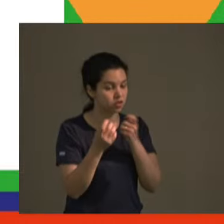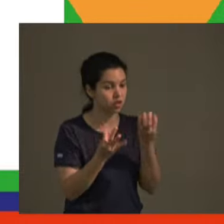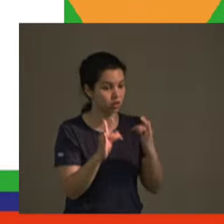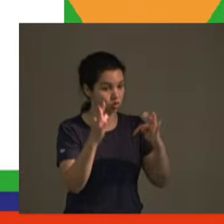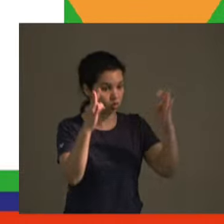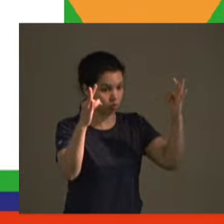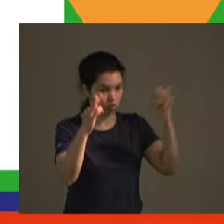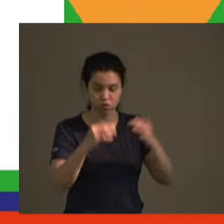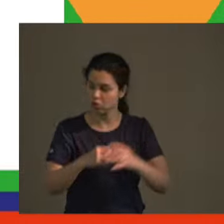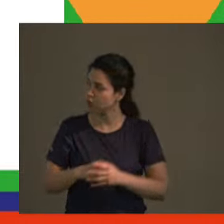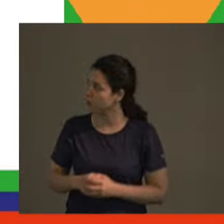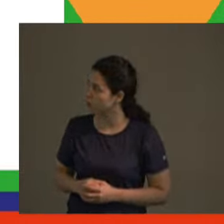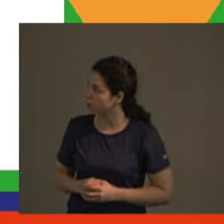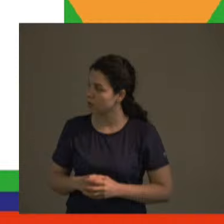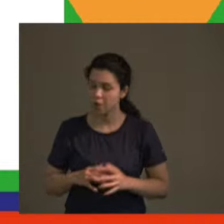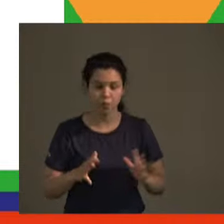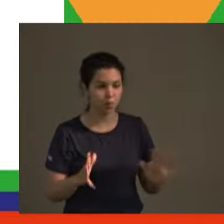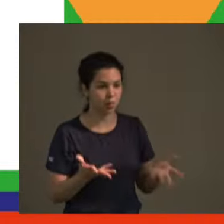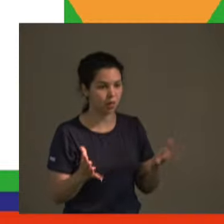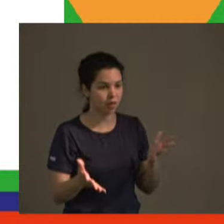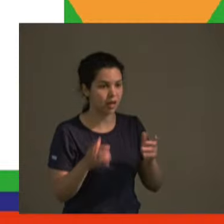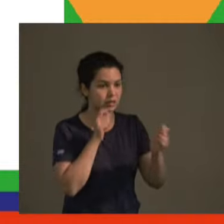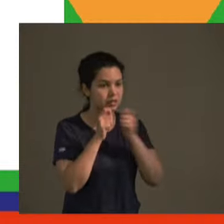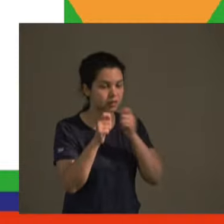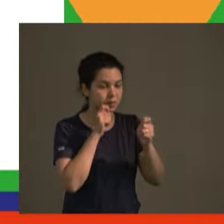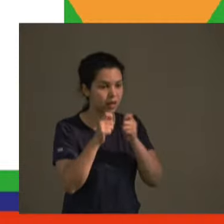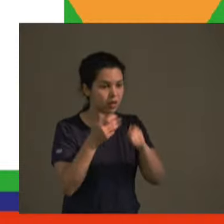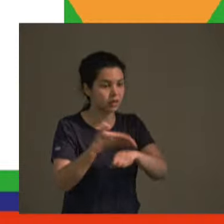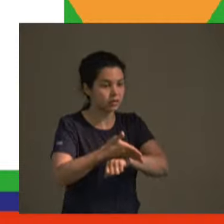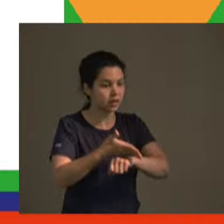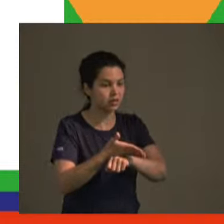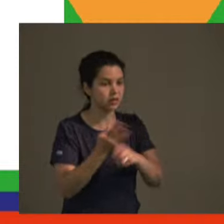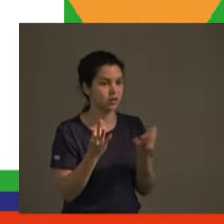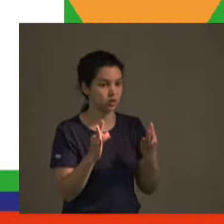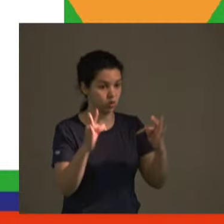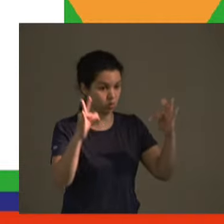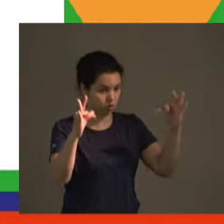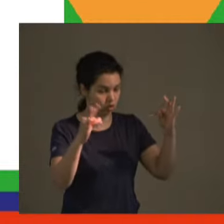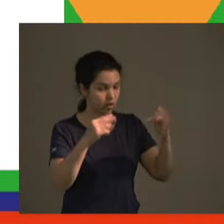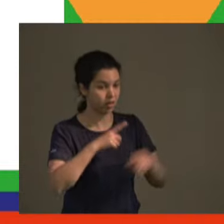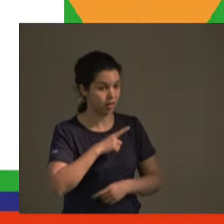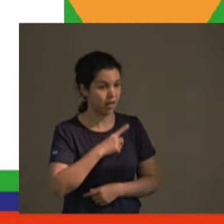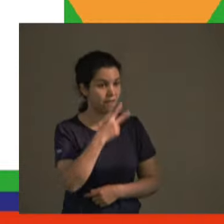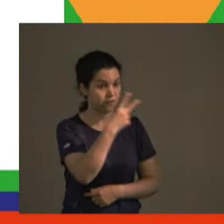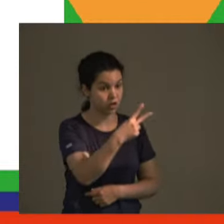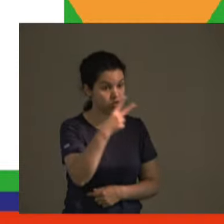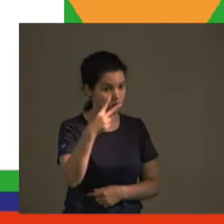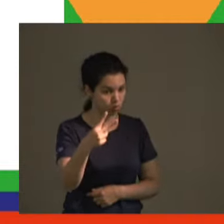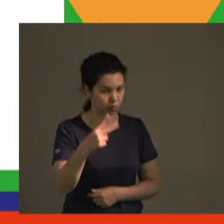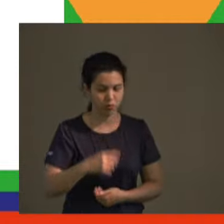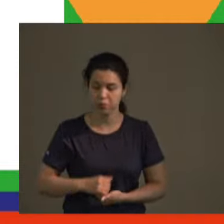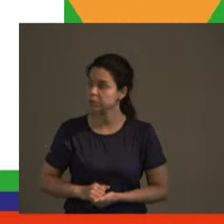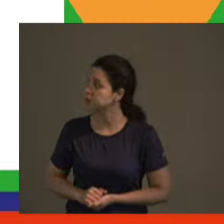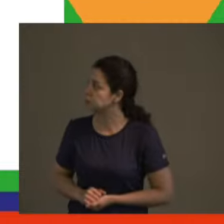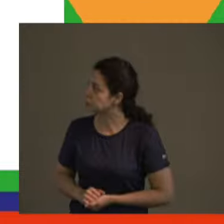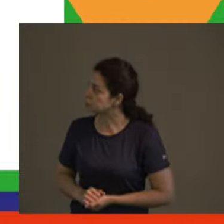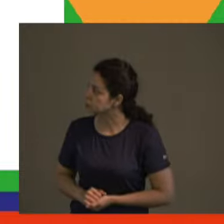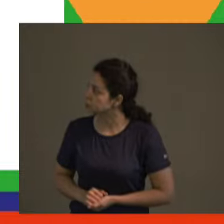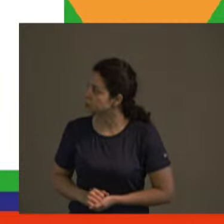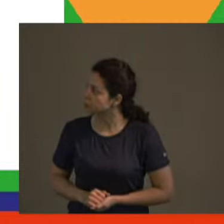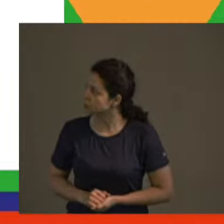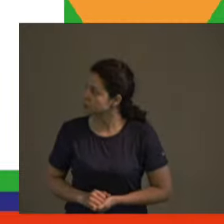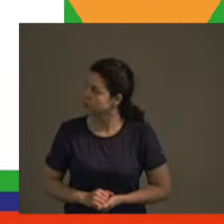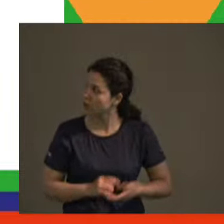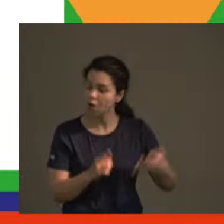a acessibilidade universal e o acesso à tecnologia assistiva, essa já tem 22 ações. E o quarto eixo,